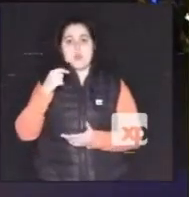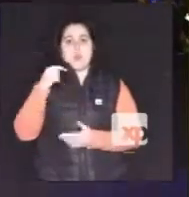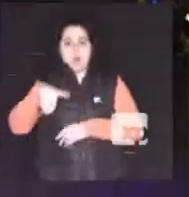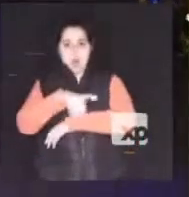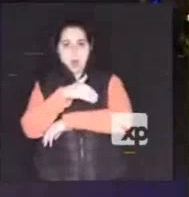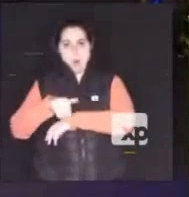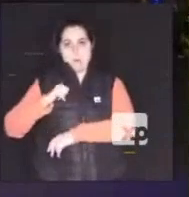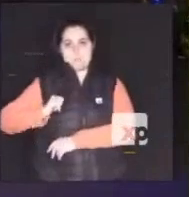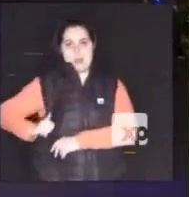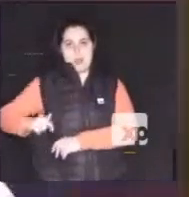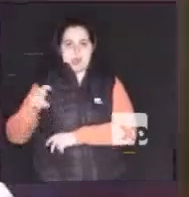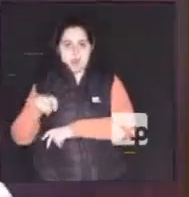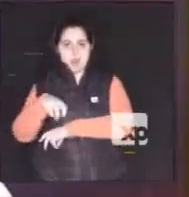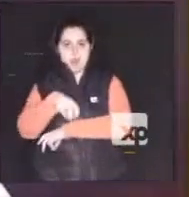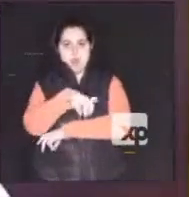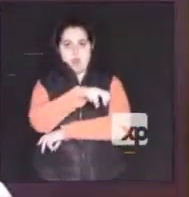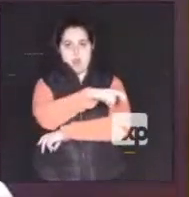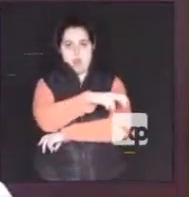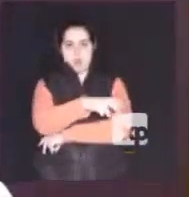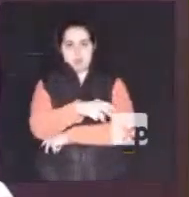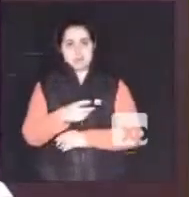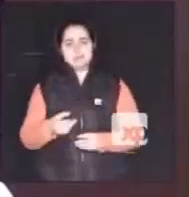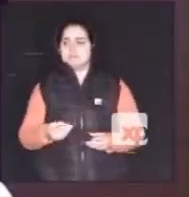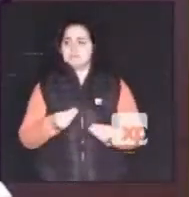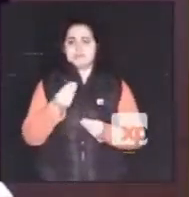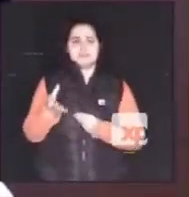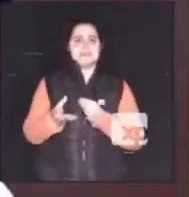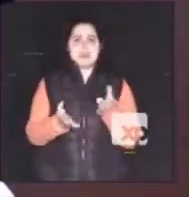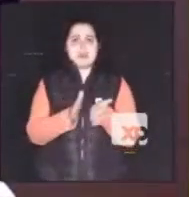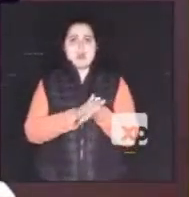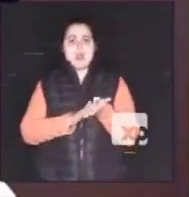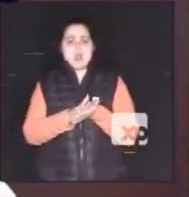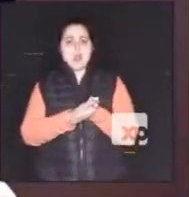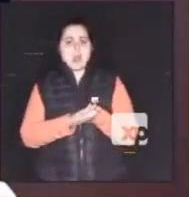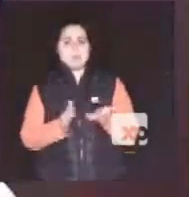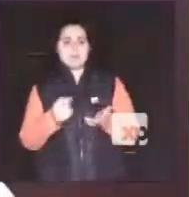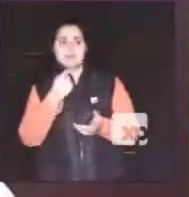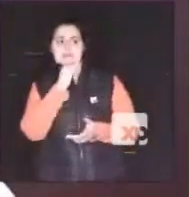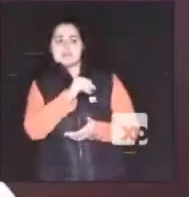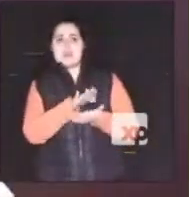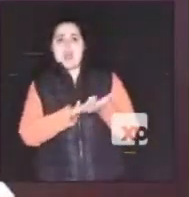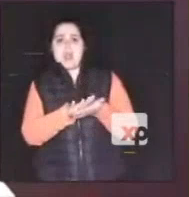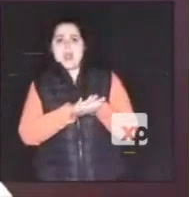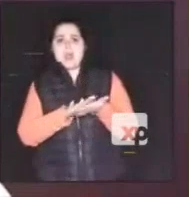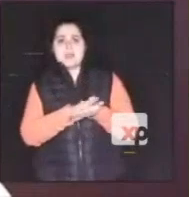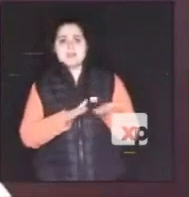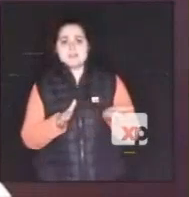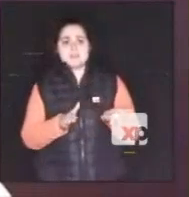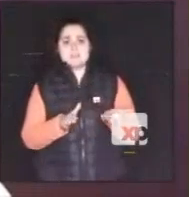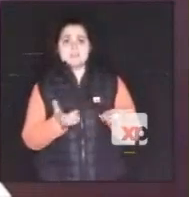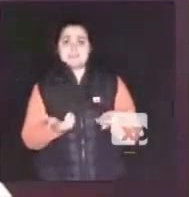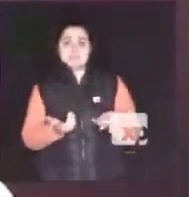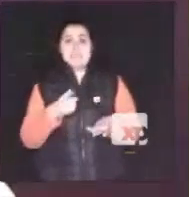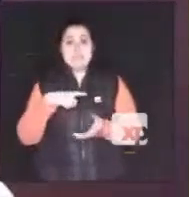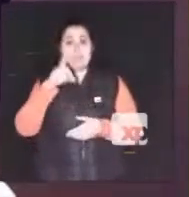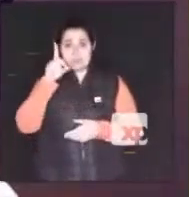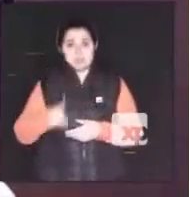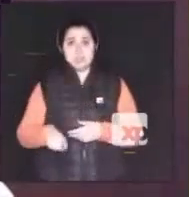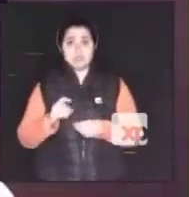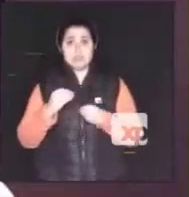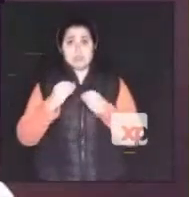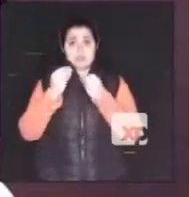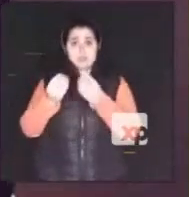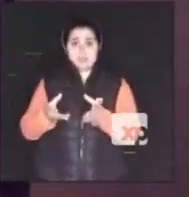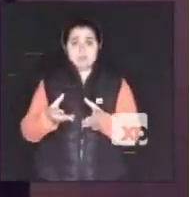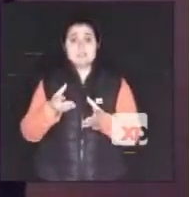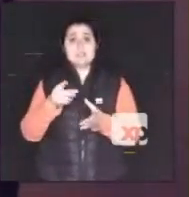correndo pela rua mas você viu que ele nem entregou ninguém o diretor da empresa estatal devolver o 180 é melhor